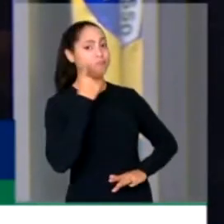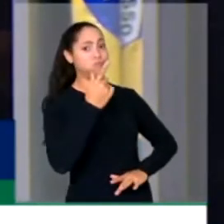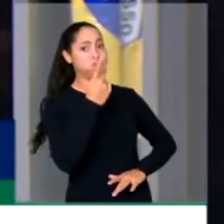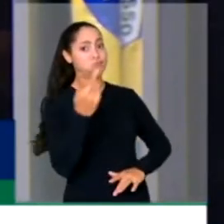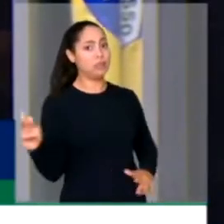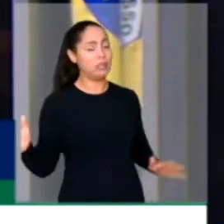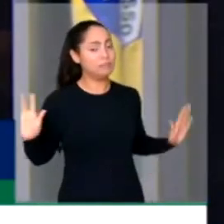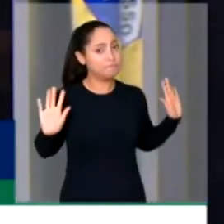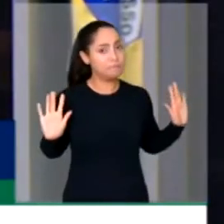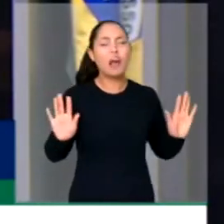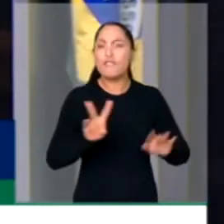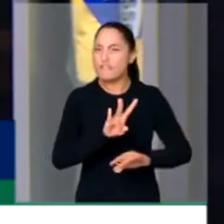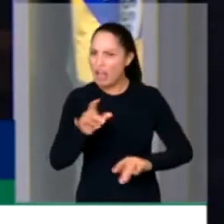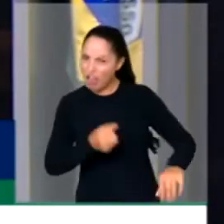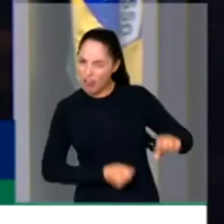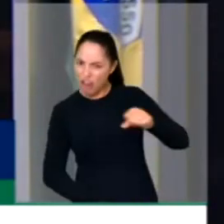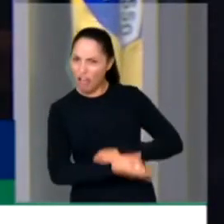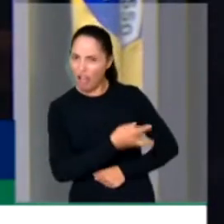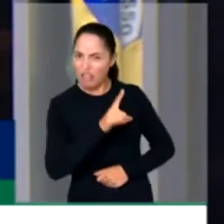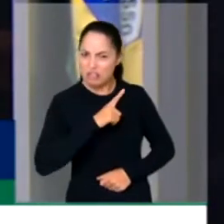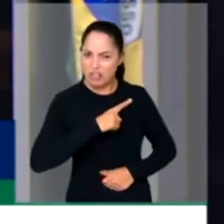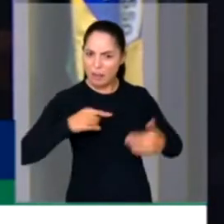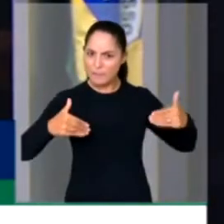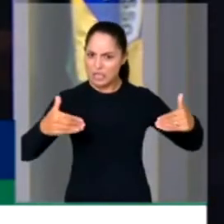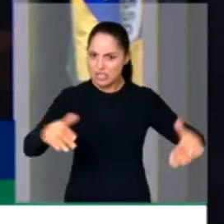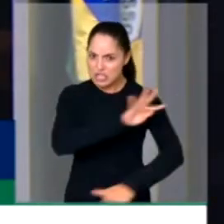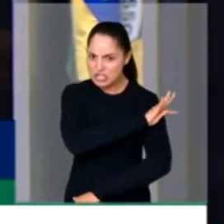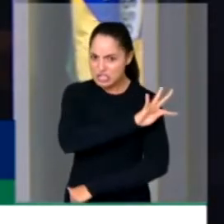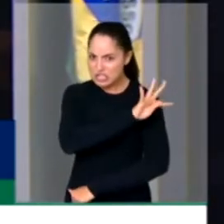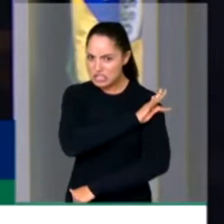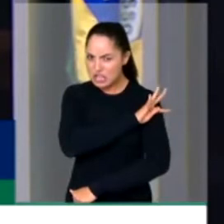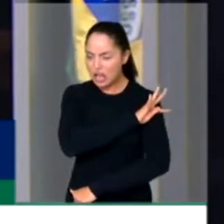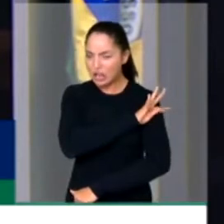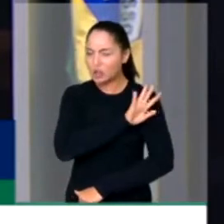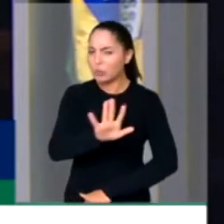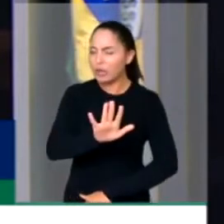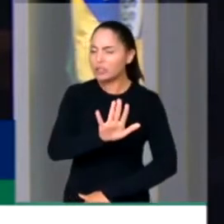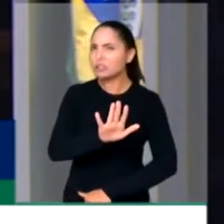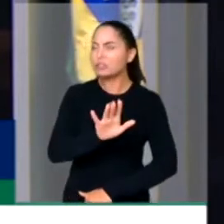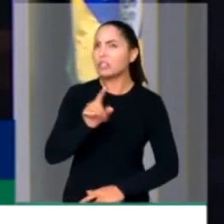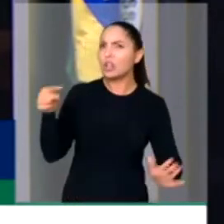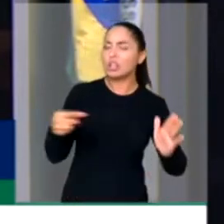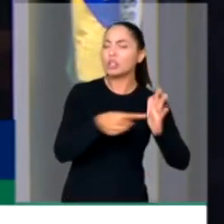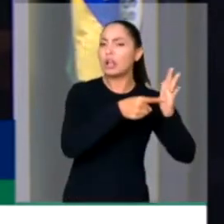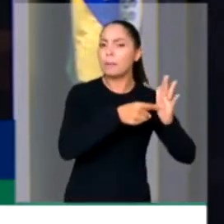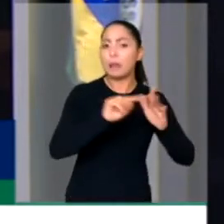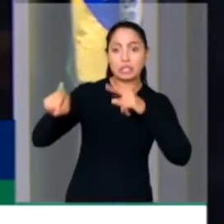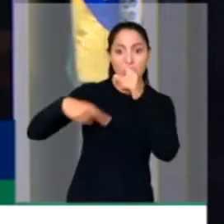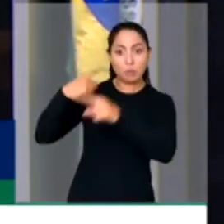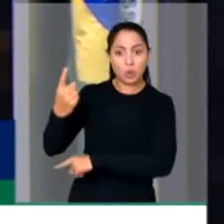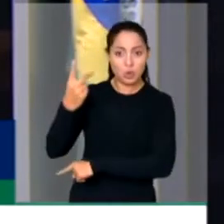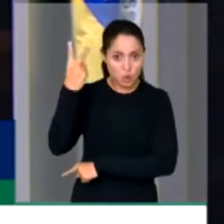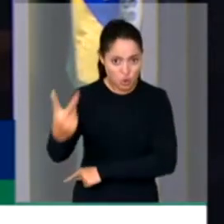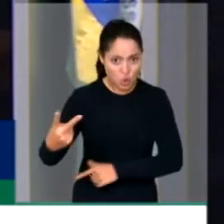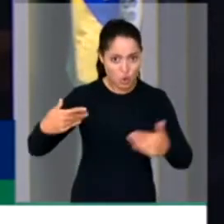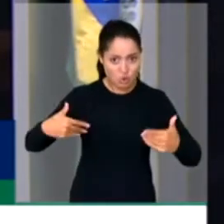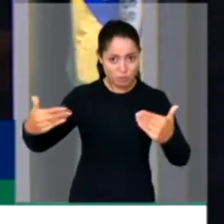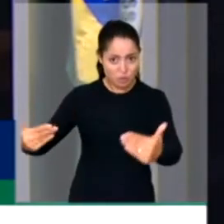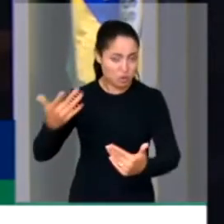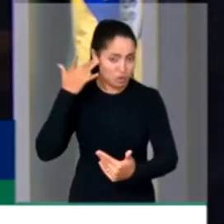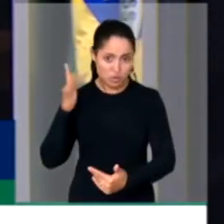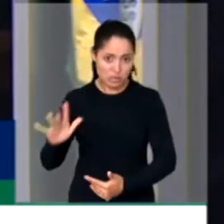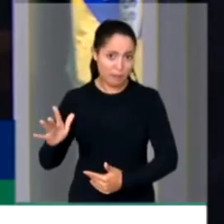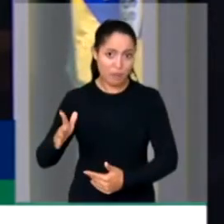ministério técnico, mas escolheu 2 ministros da educação que não sabiam falar português. Um por não